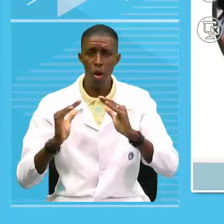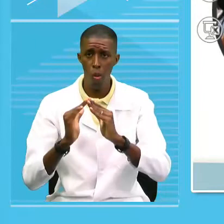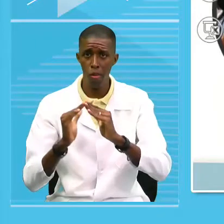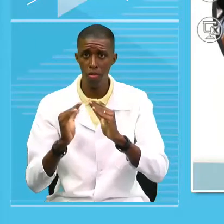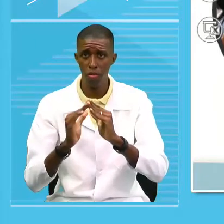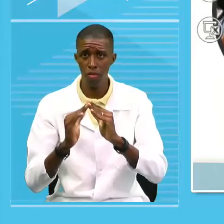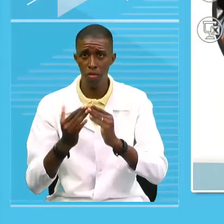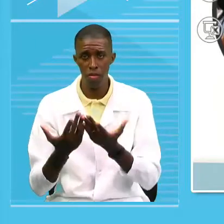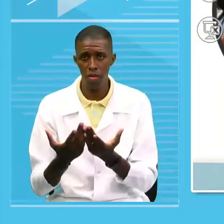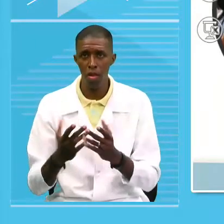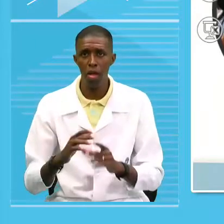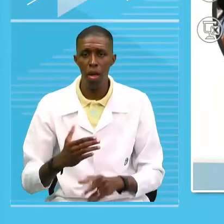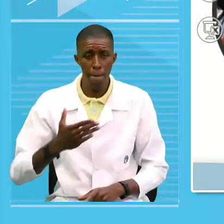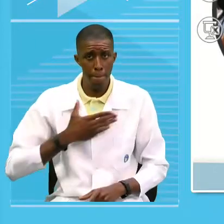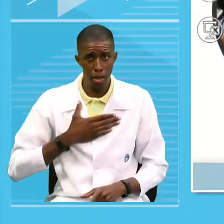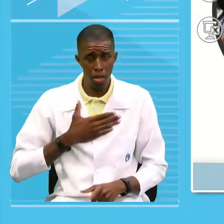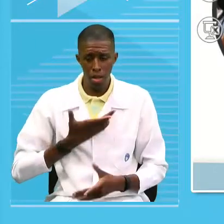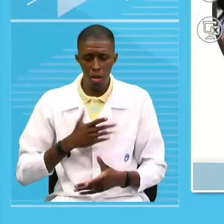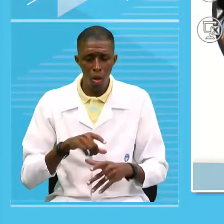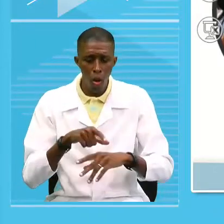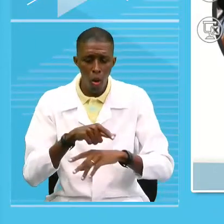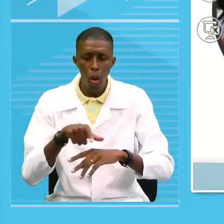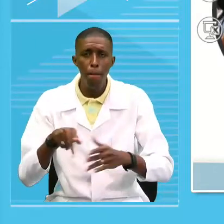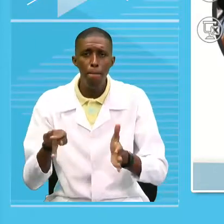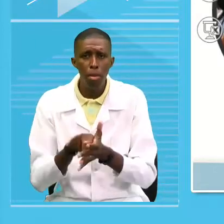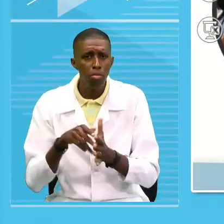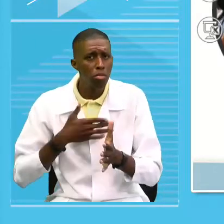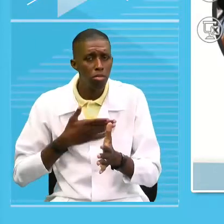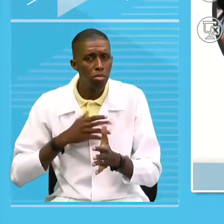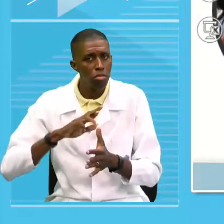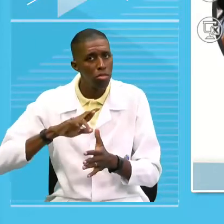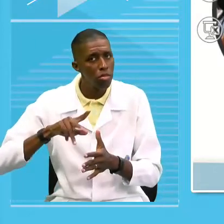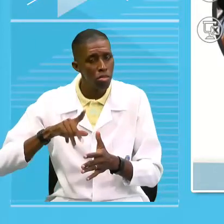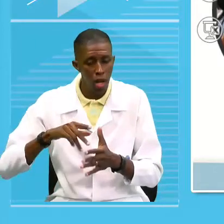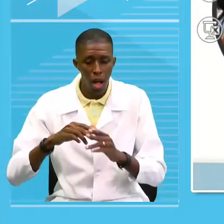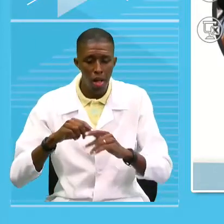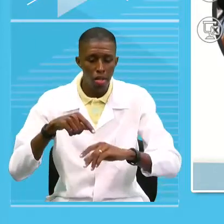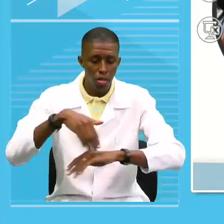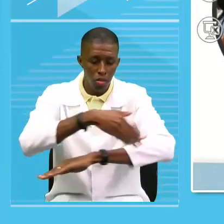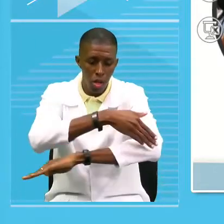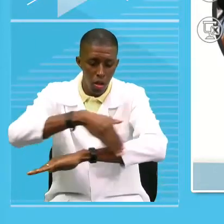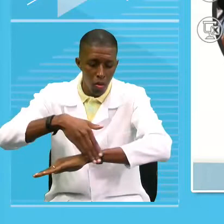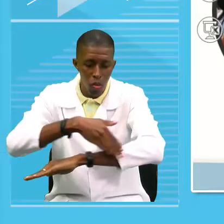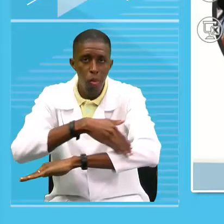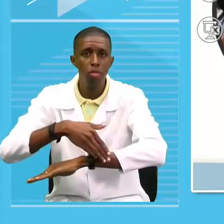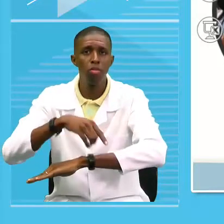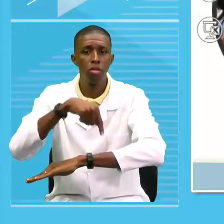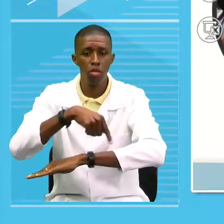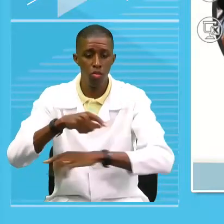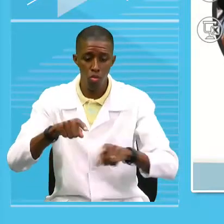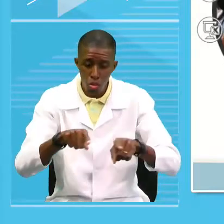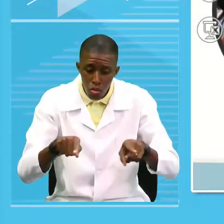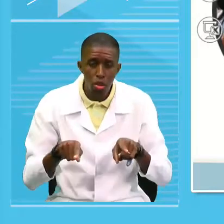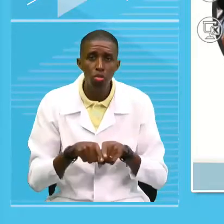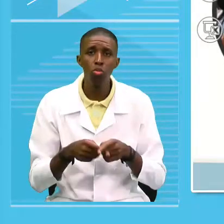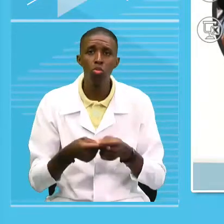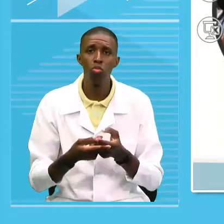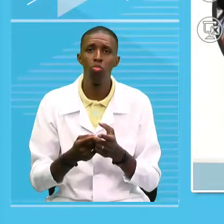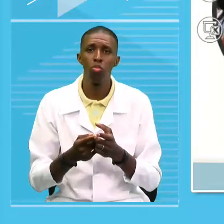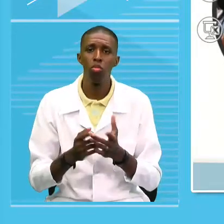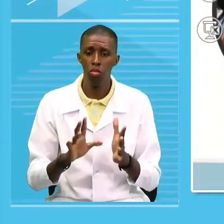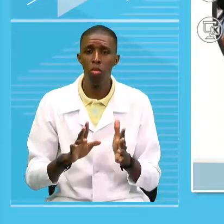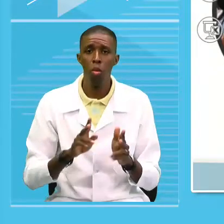ela ainda é pública então é o tempo e dentro do trabalho nós também estamos dividindo o espaço com outras pessoas